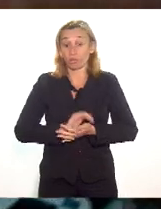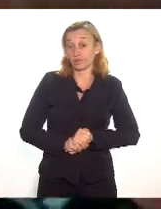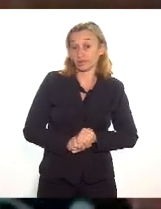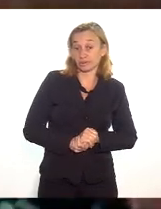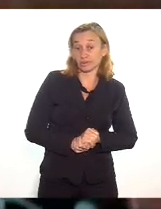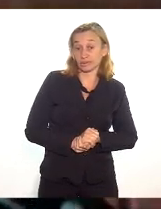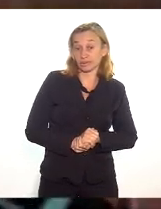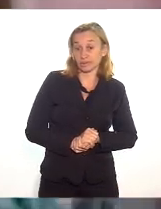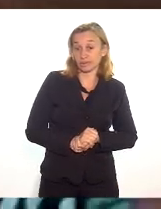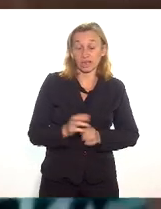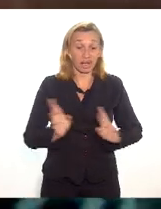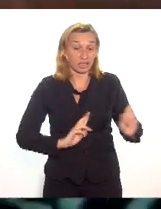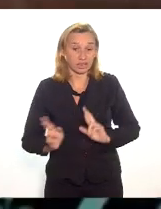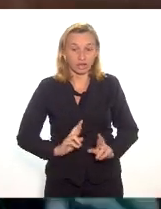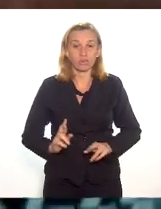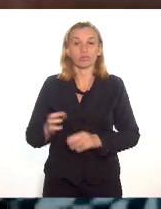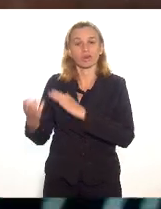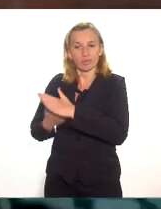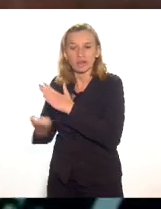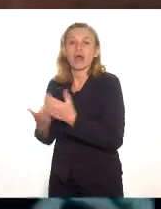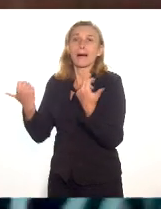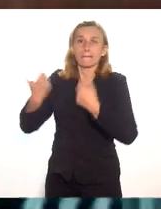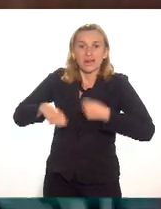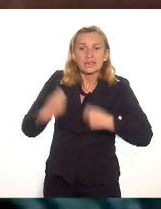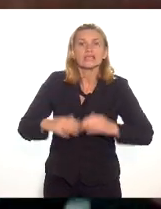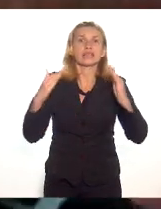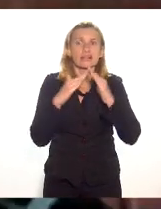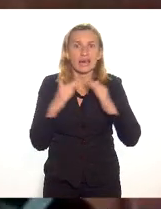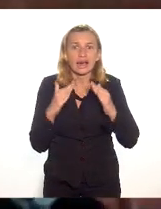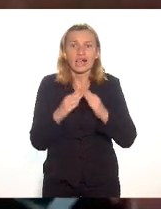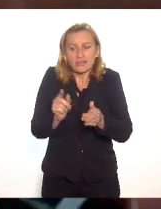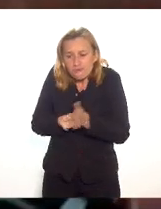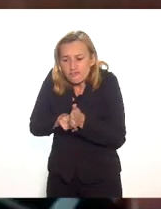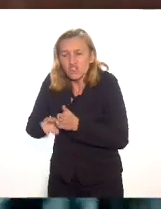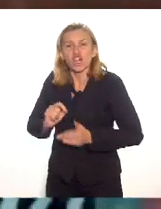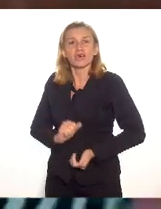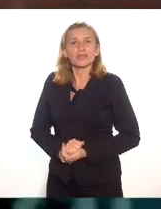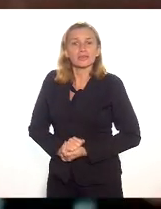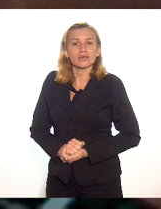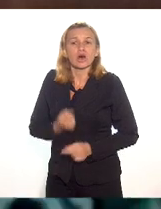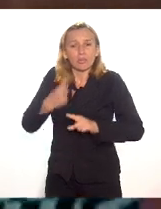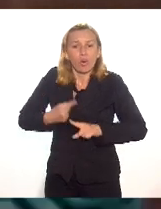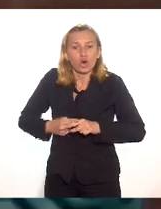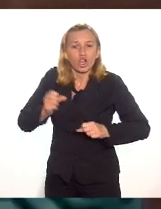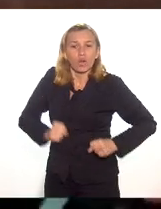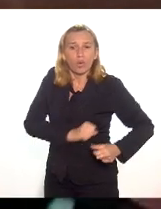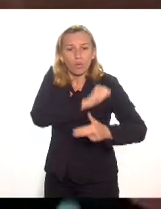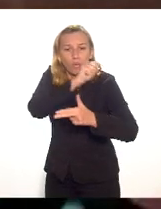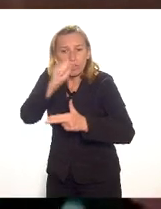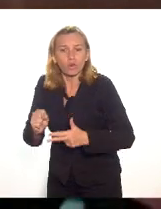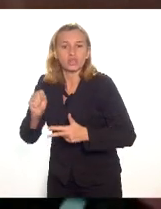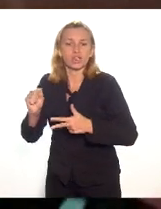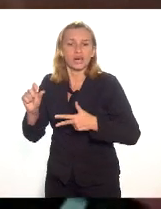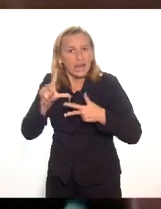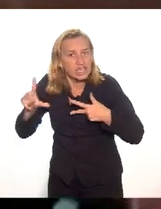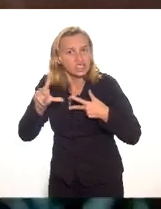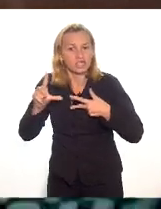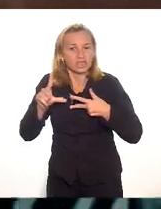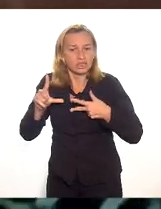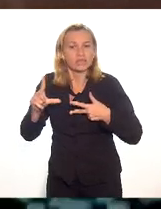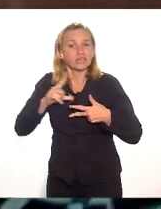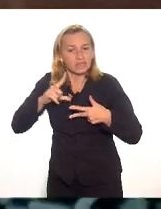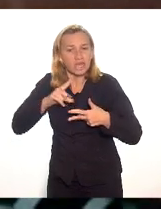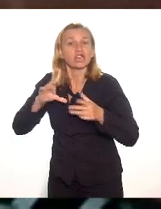em relação à empresa, é preciso que essa casa fiscalize, porque o poder legislativo tem